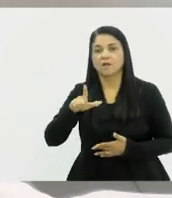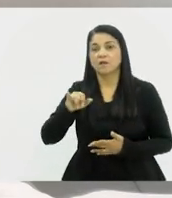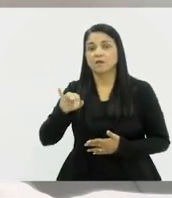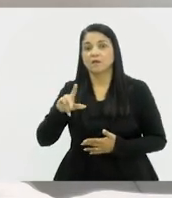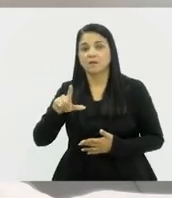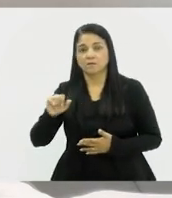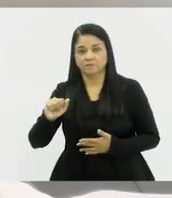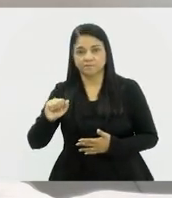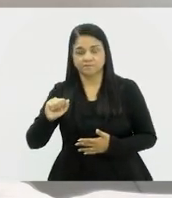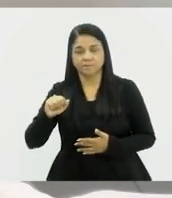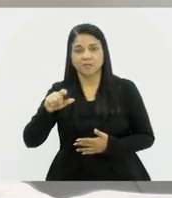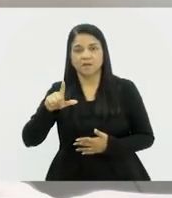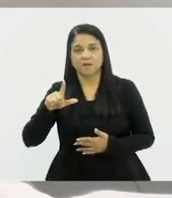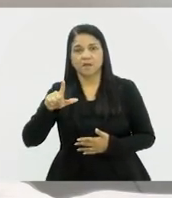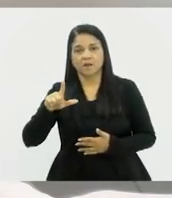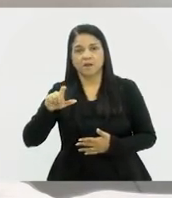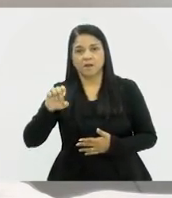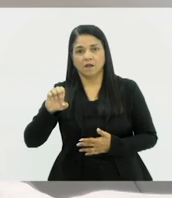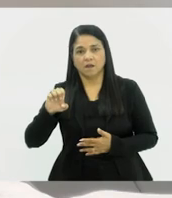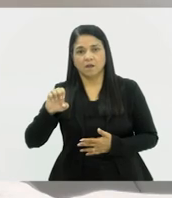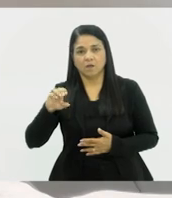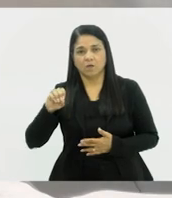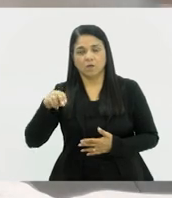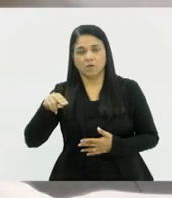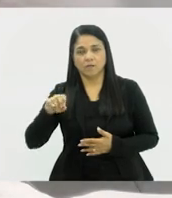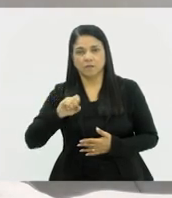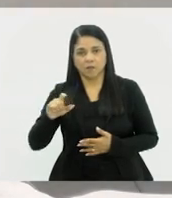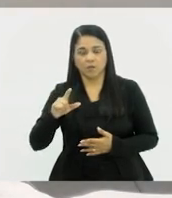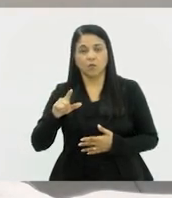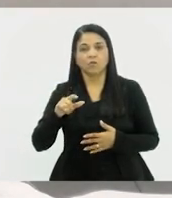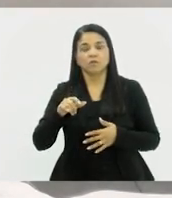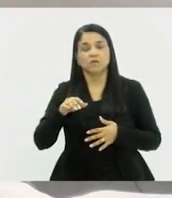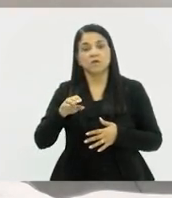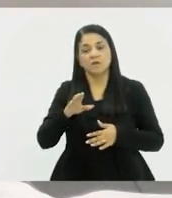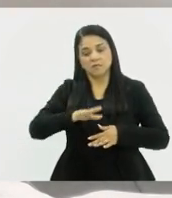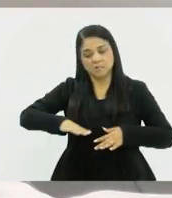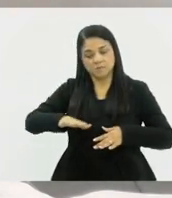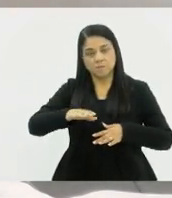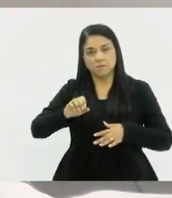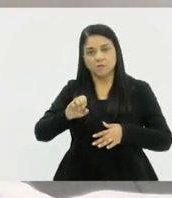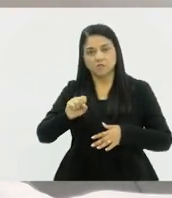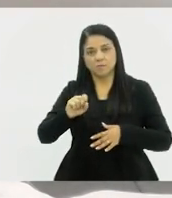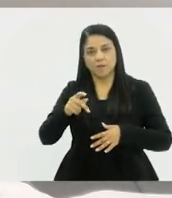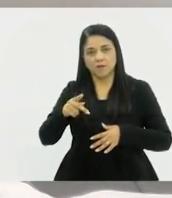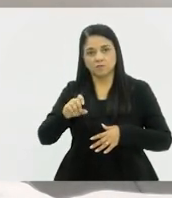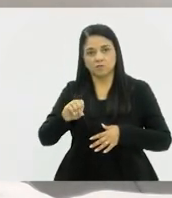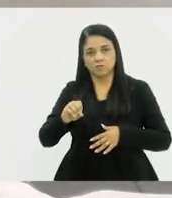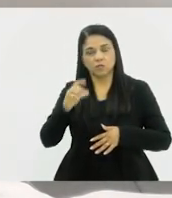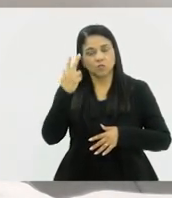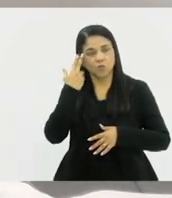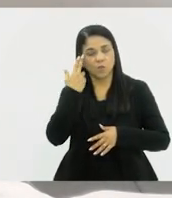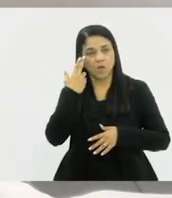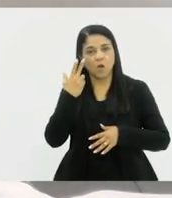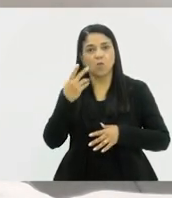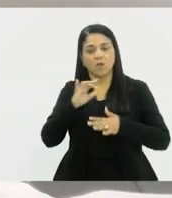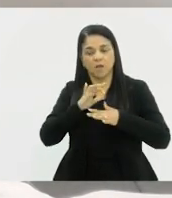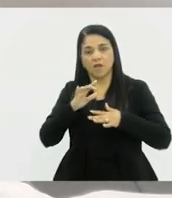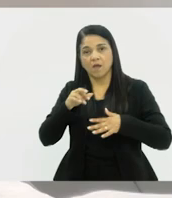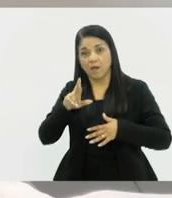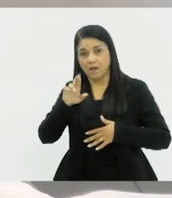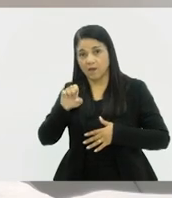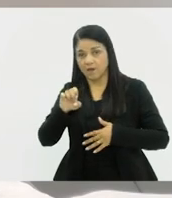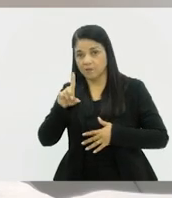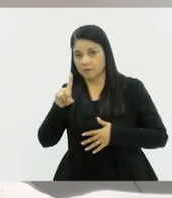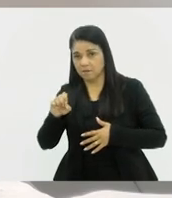Leonel que é espaço normal redes da maré é redutora de danos também vai dar um relato pra